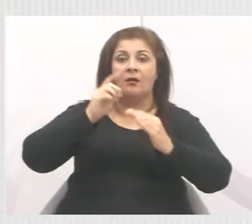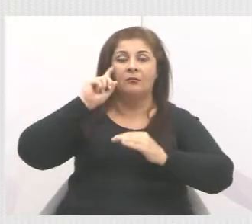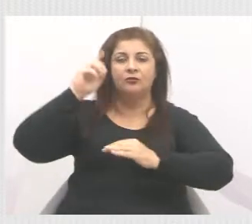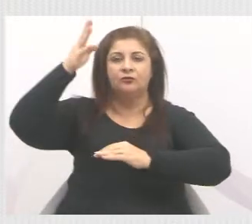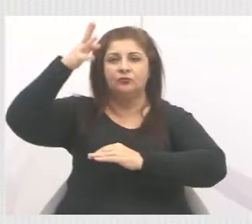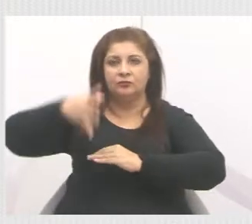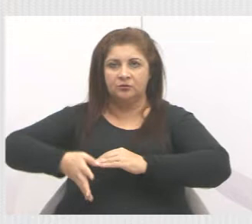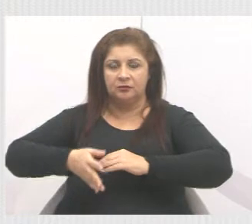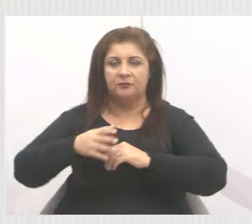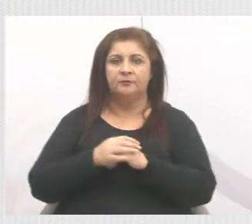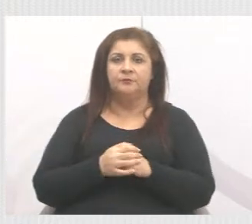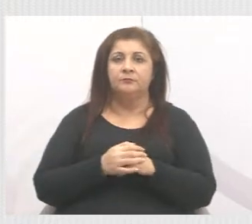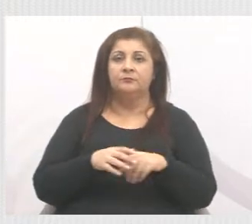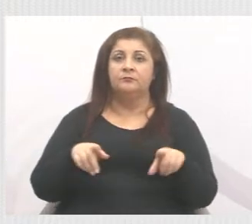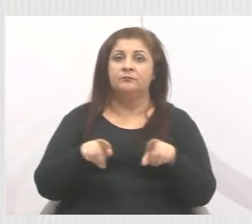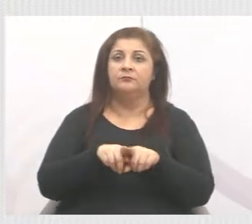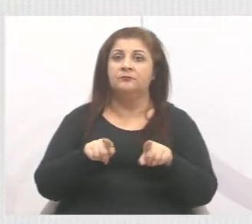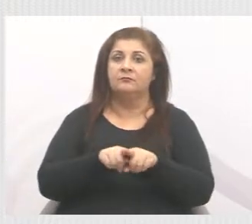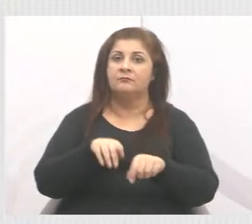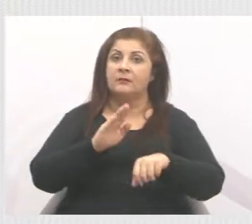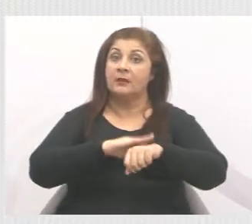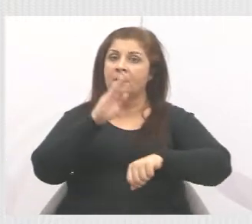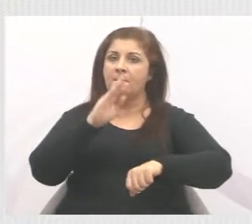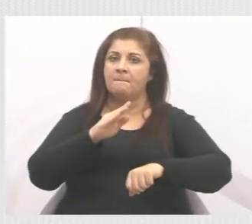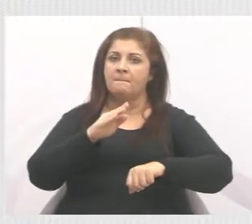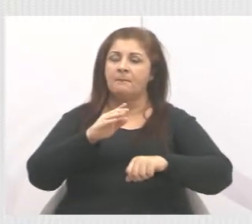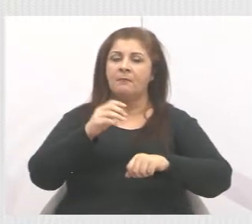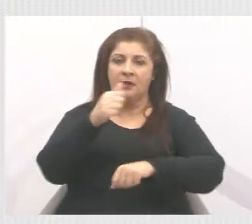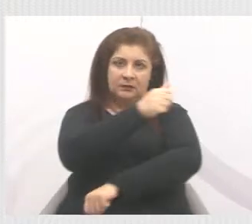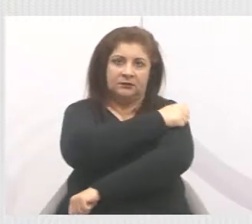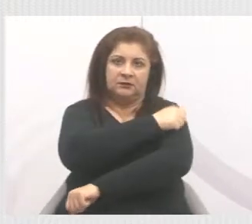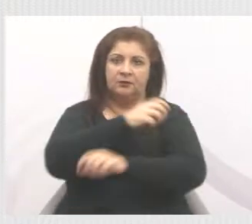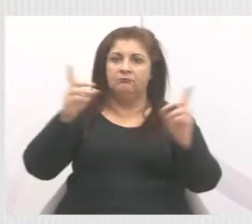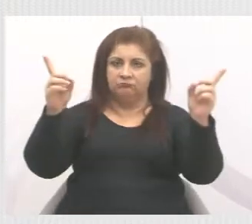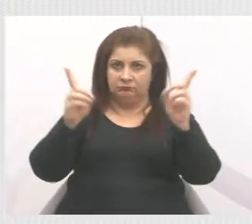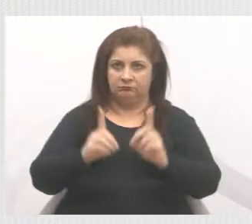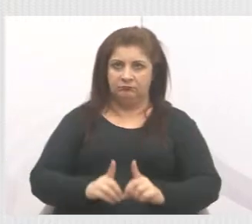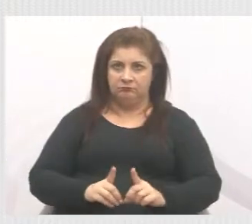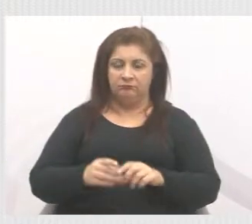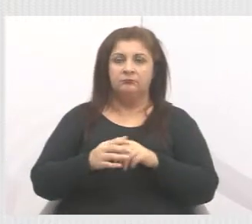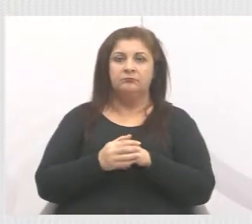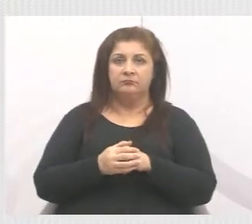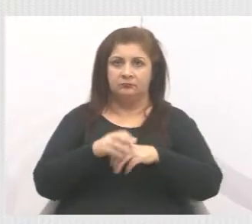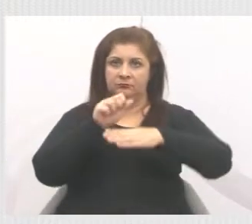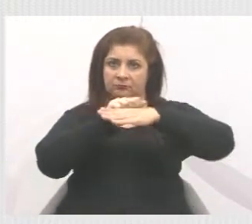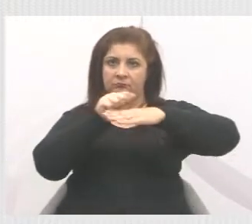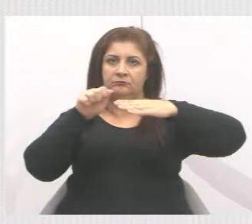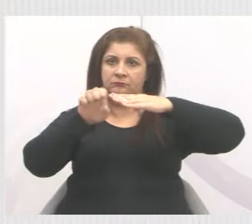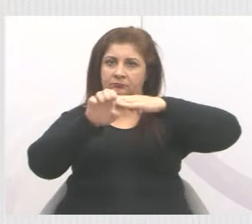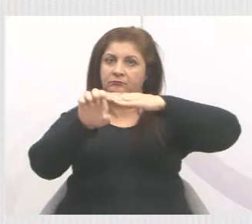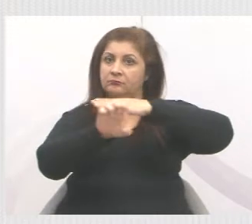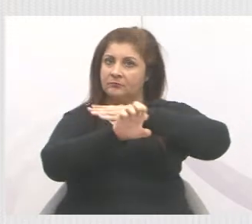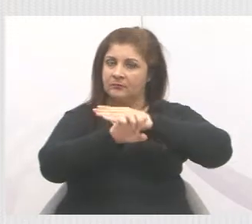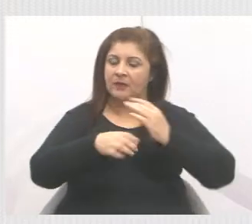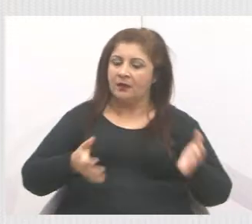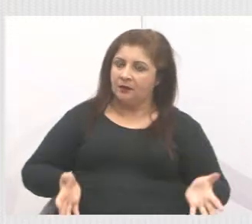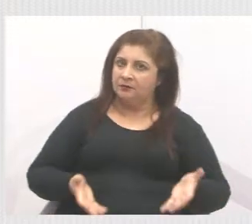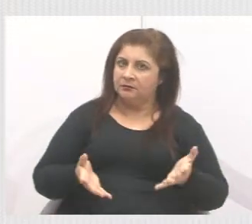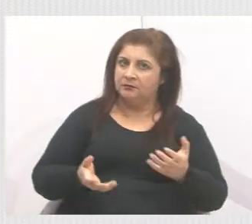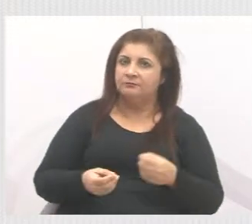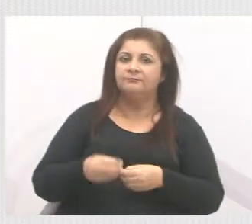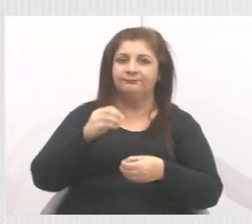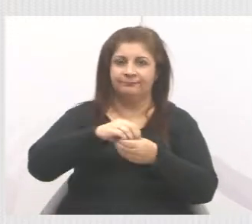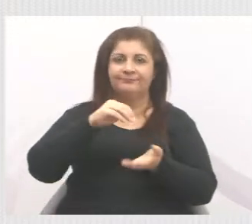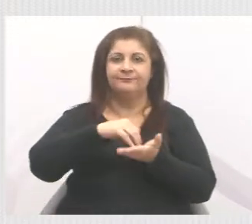atenção aos alunos portadores de necessidades especiais, é algo que tem sido estimulado dentro da Secretaria de